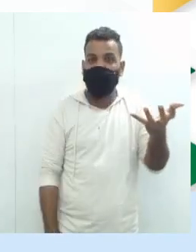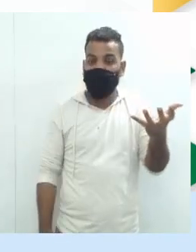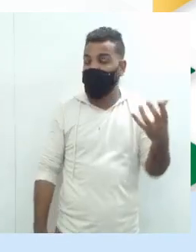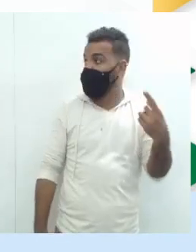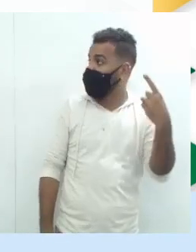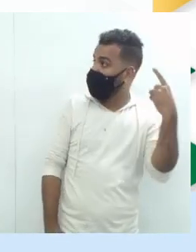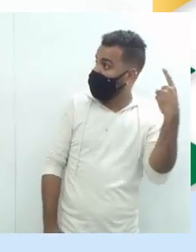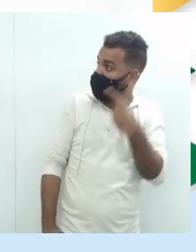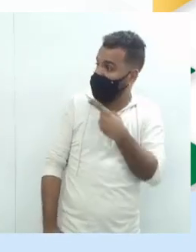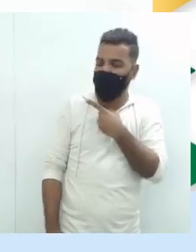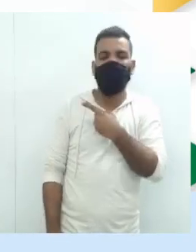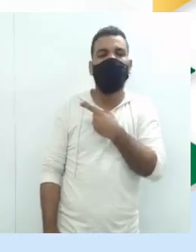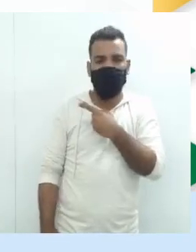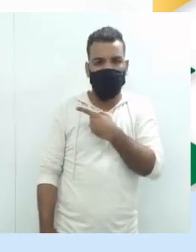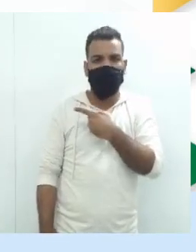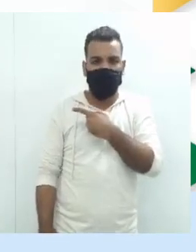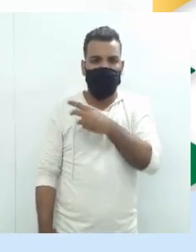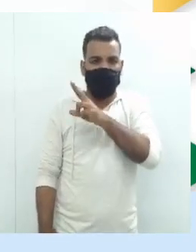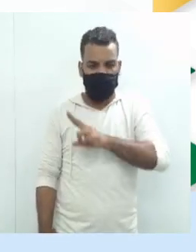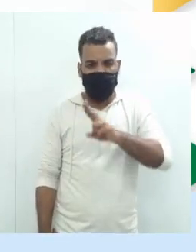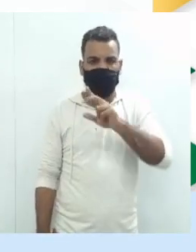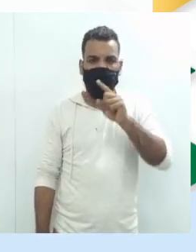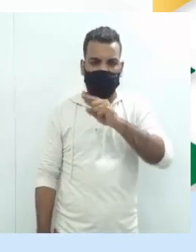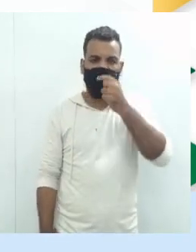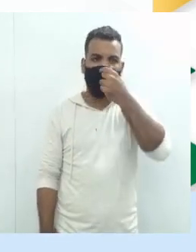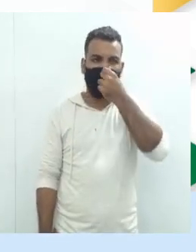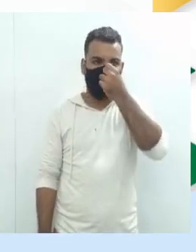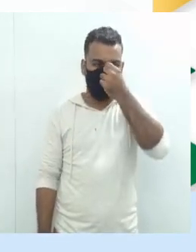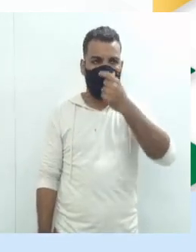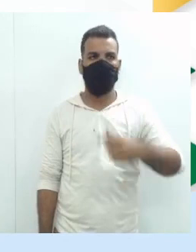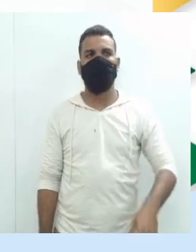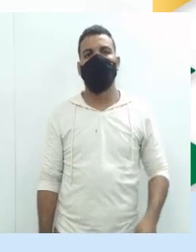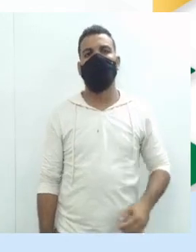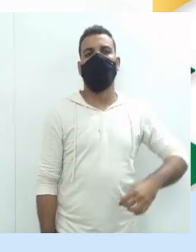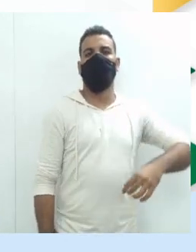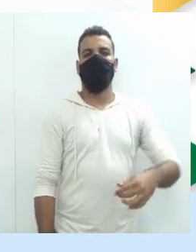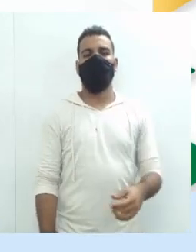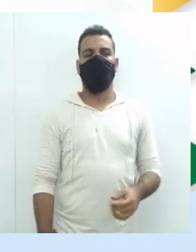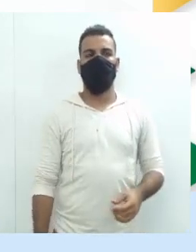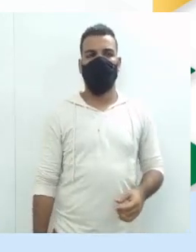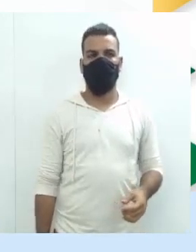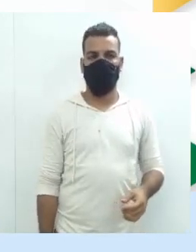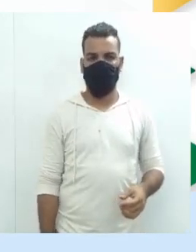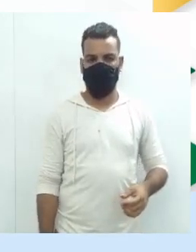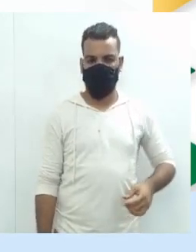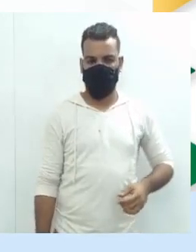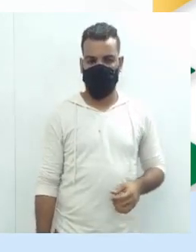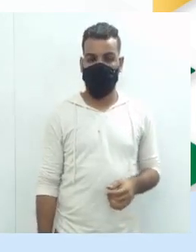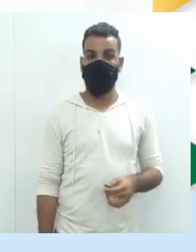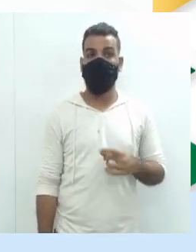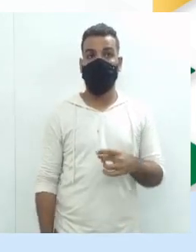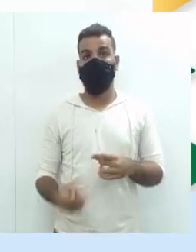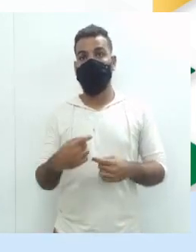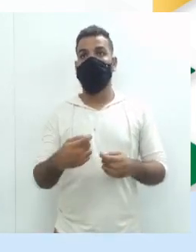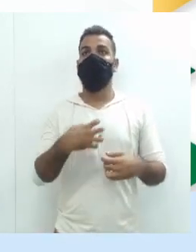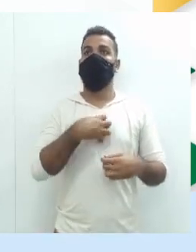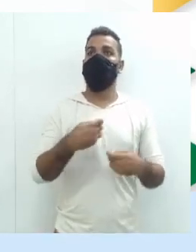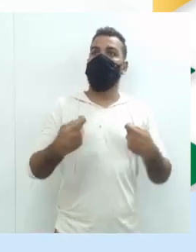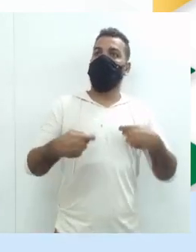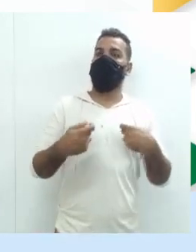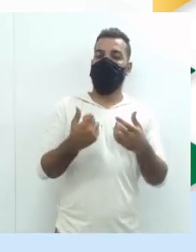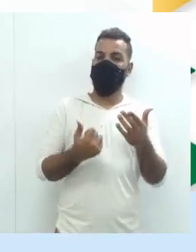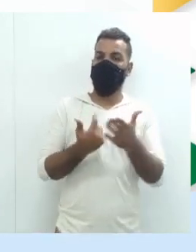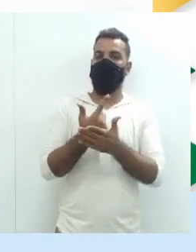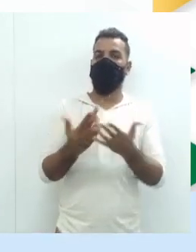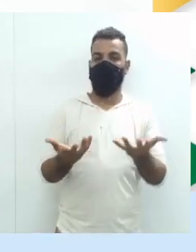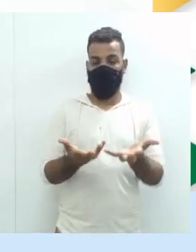tem de usar o produto que está aí na campanha, né? Mais ou menos vai colocando na cabeça da pessoa a necessidade que ela tem de comprar.